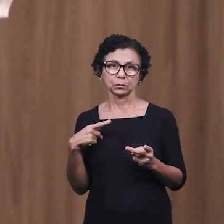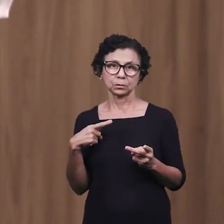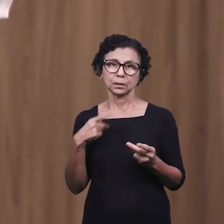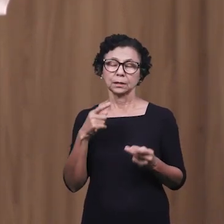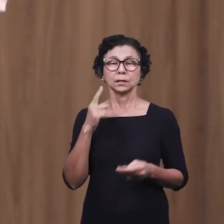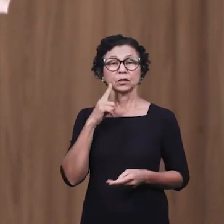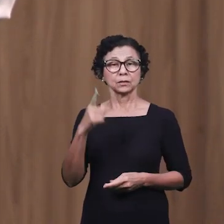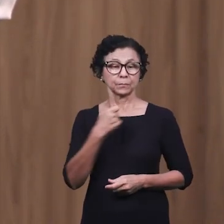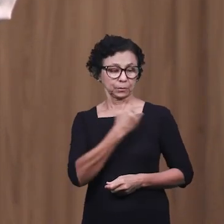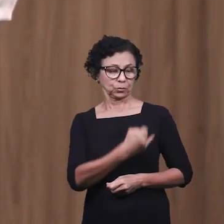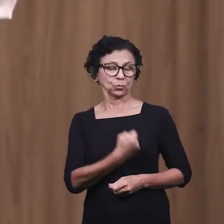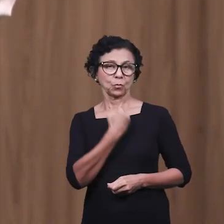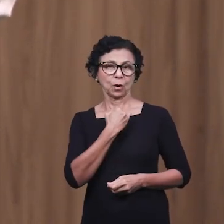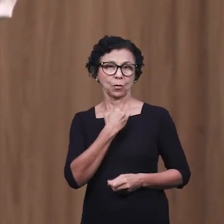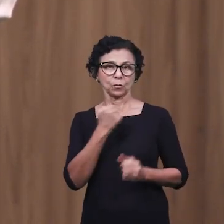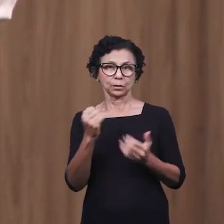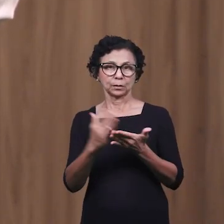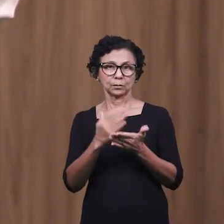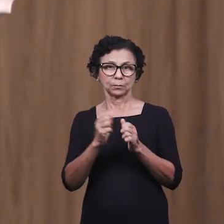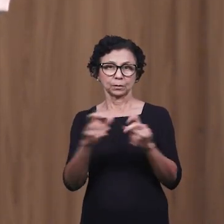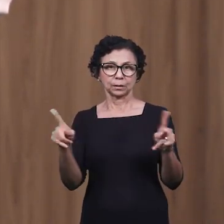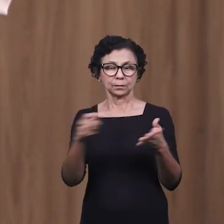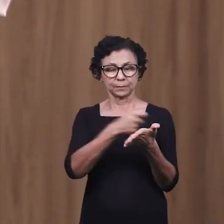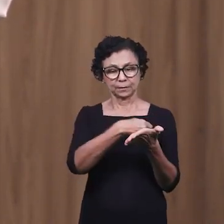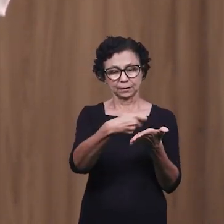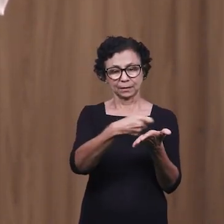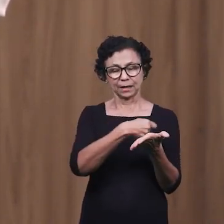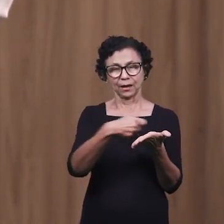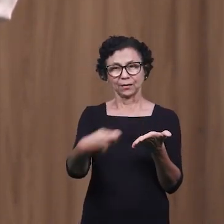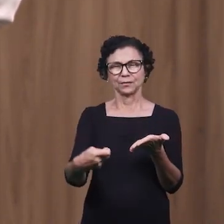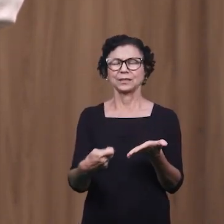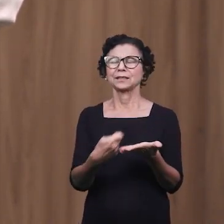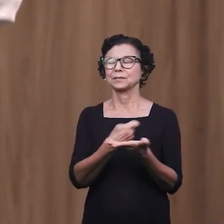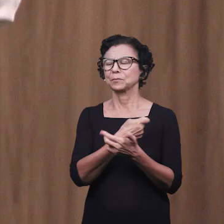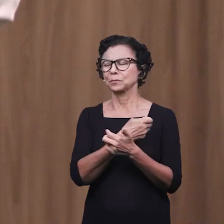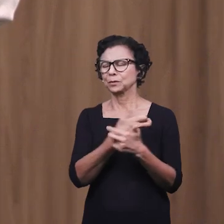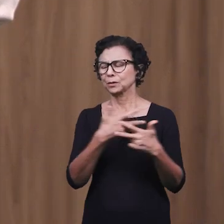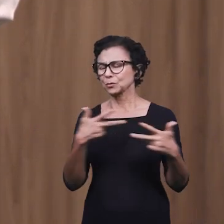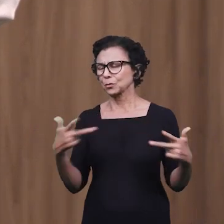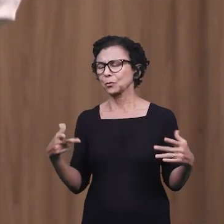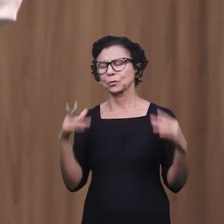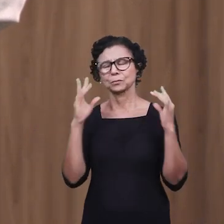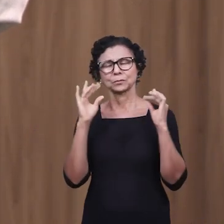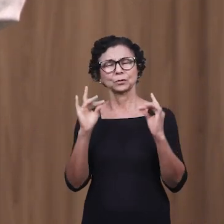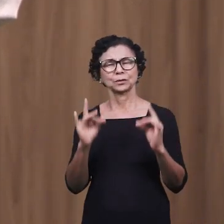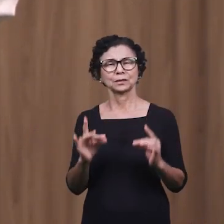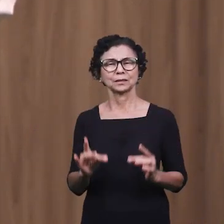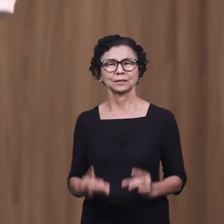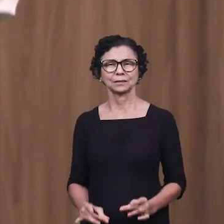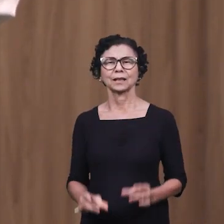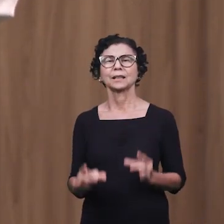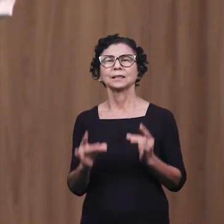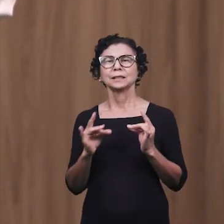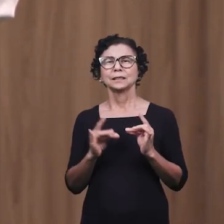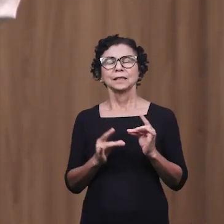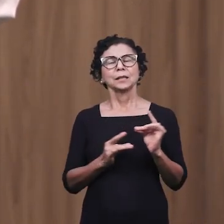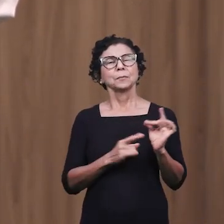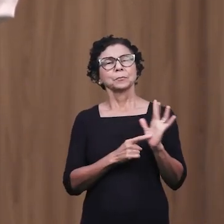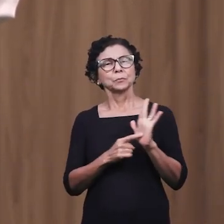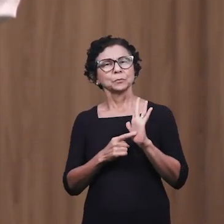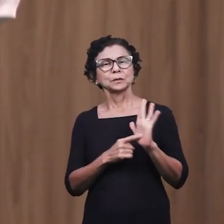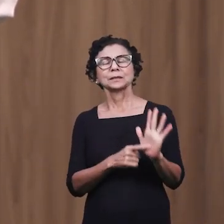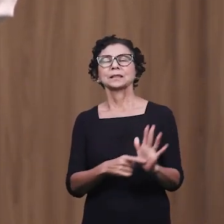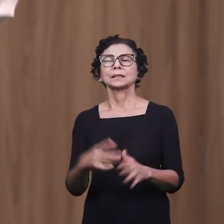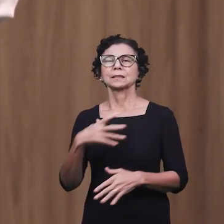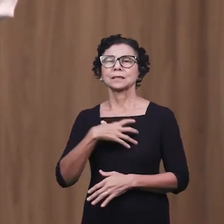escreve o livro, que é João. E o que ele escreve. E nós temos muita coisa para dizer aqui a respeito daquilo e sentir essa